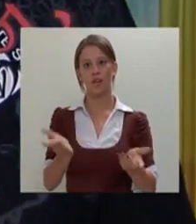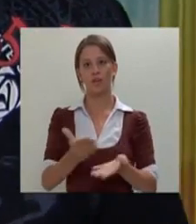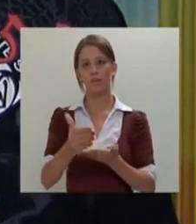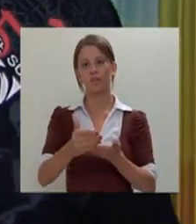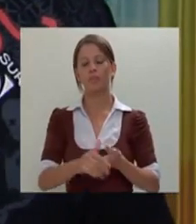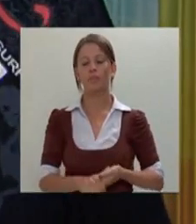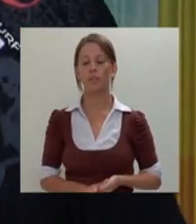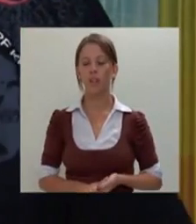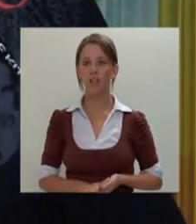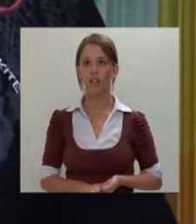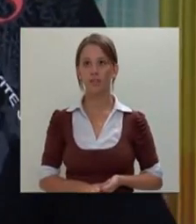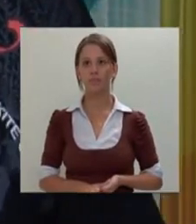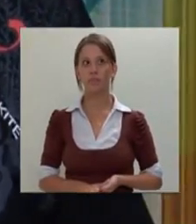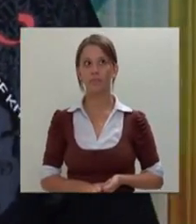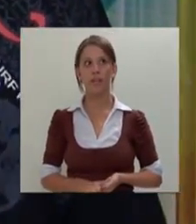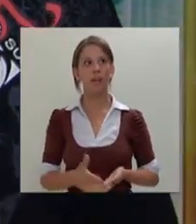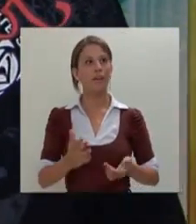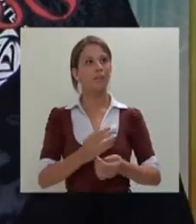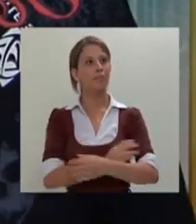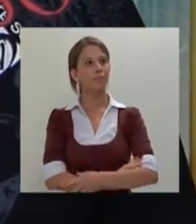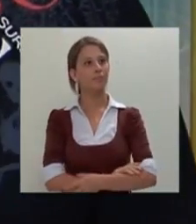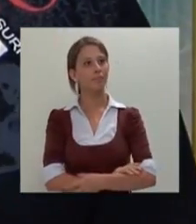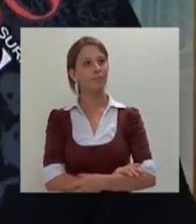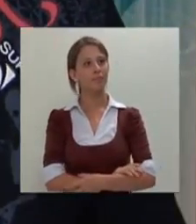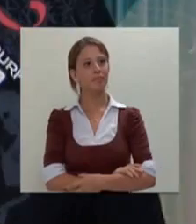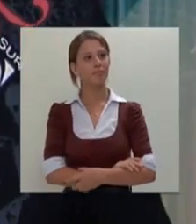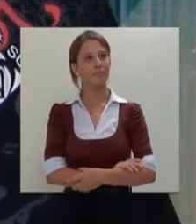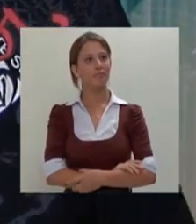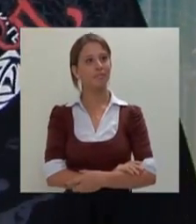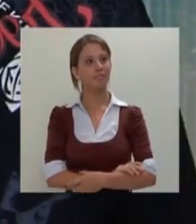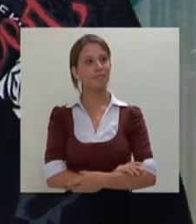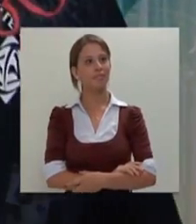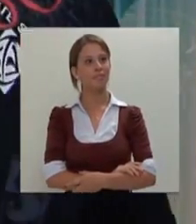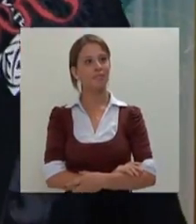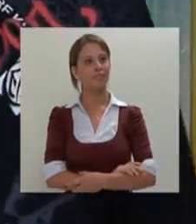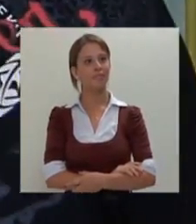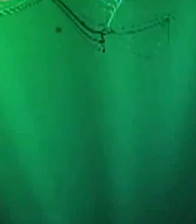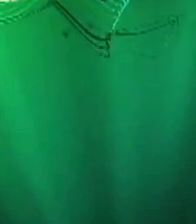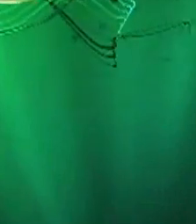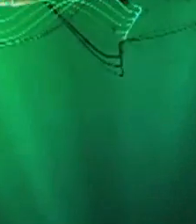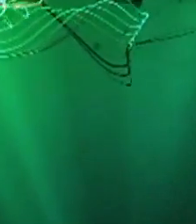tocar, sabe por quê? Porque aceitaram o desafio esportivo do Esporte Campeão. Confira!